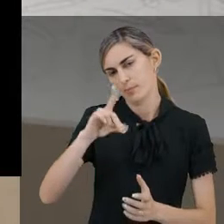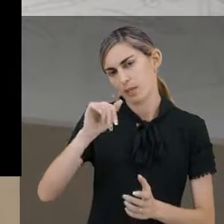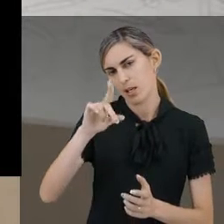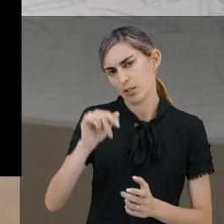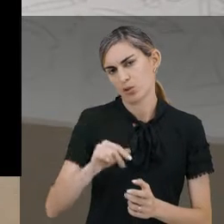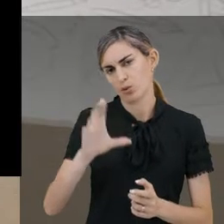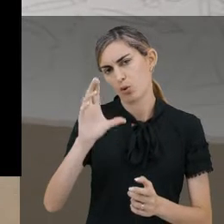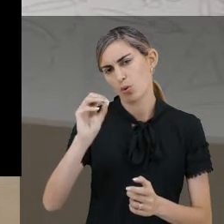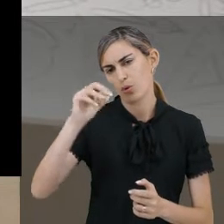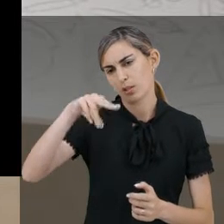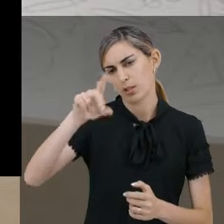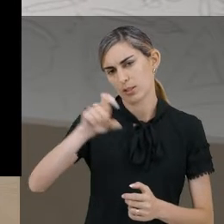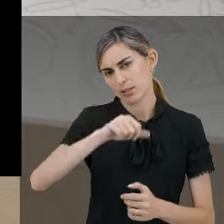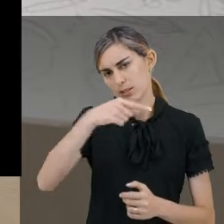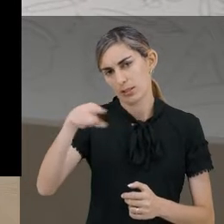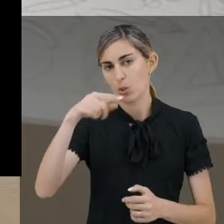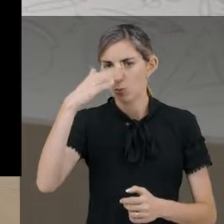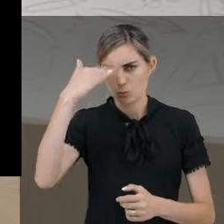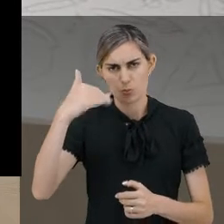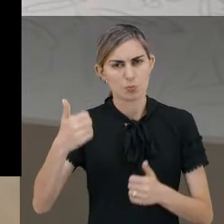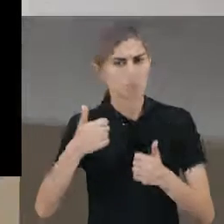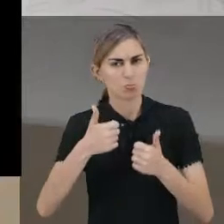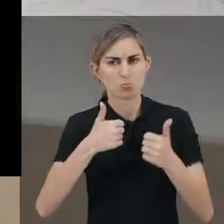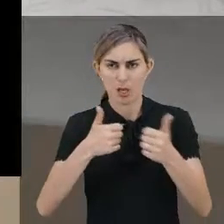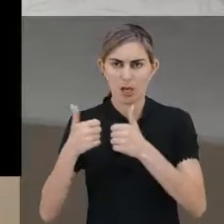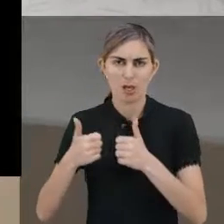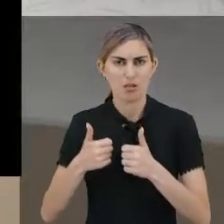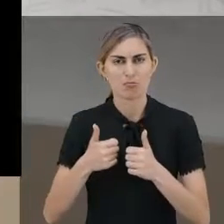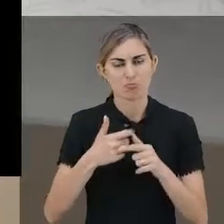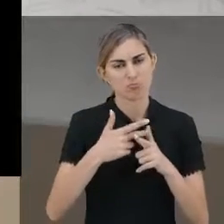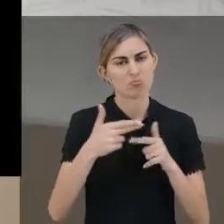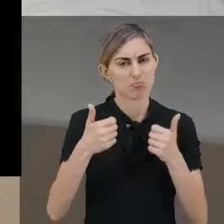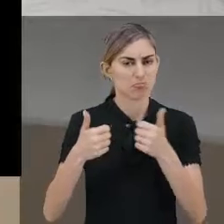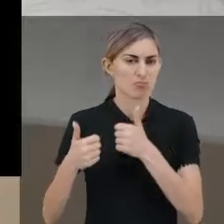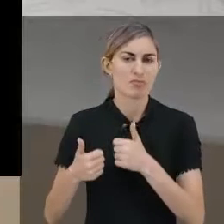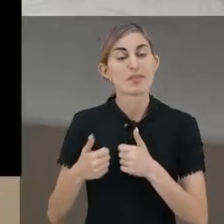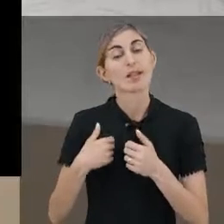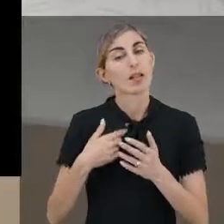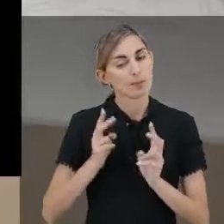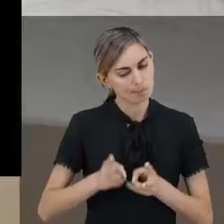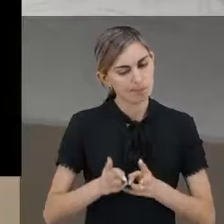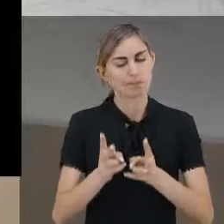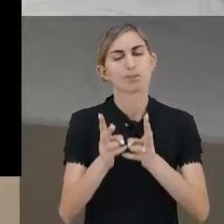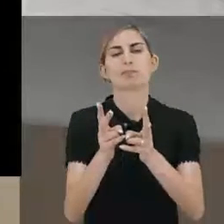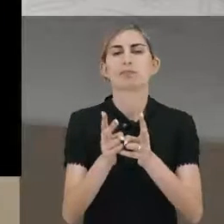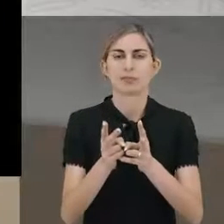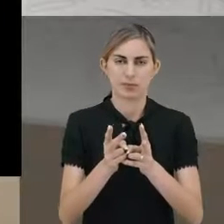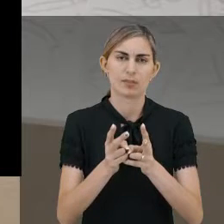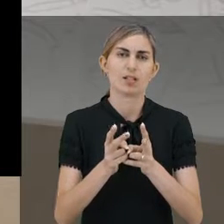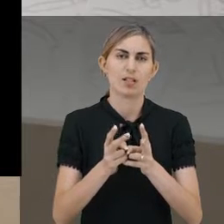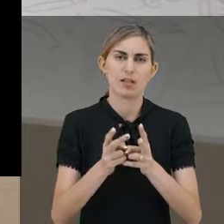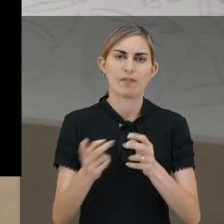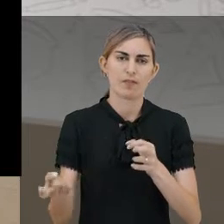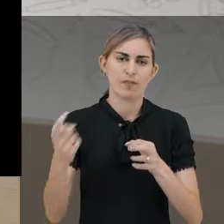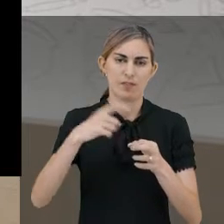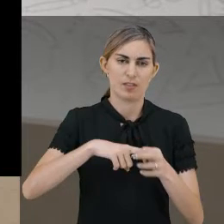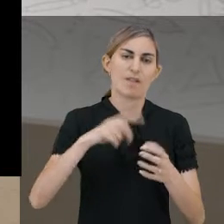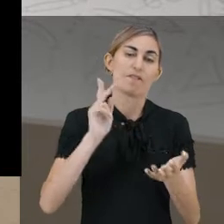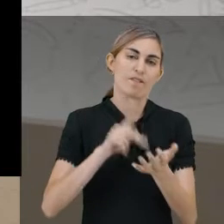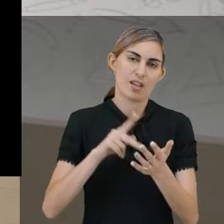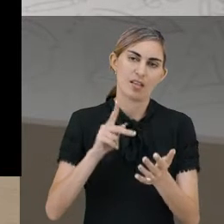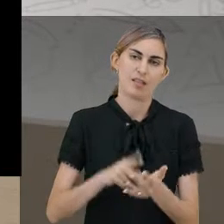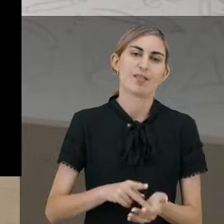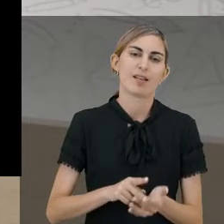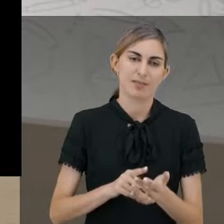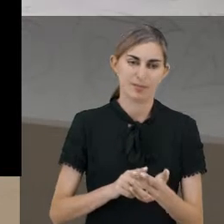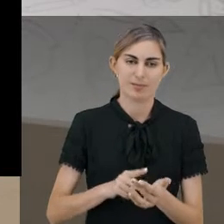essa conexão tenha sido realizada com sucesso, então ele irá executar e retornar